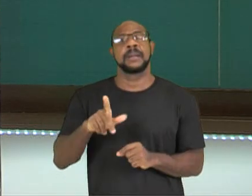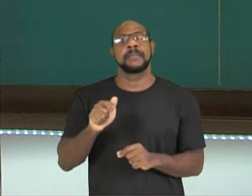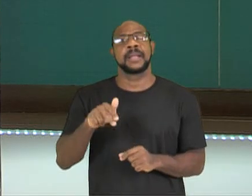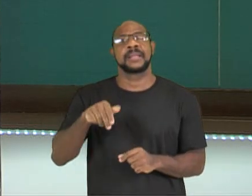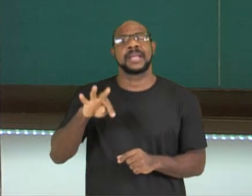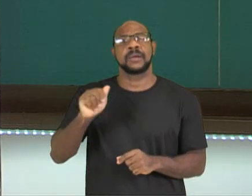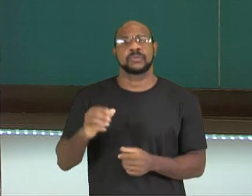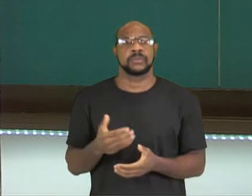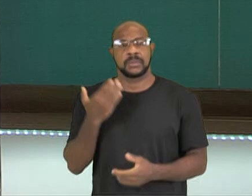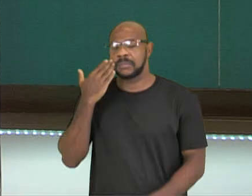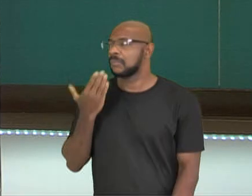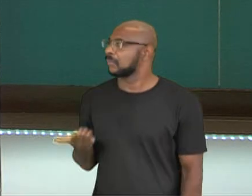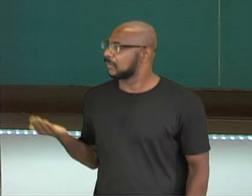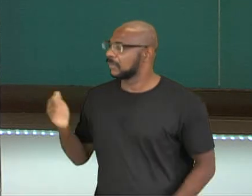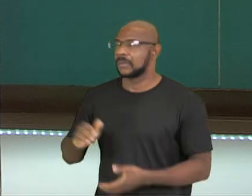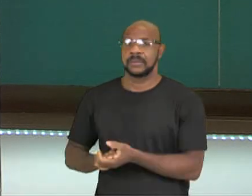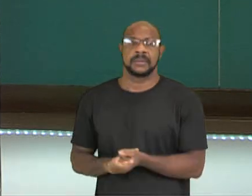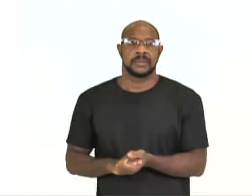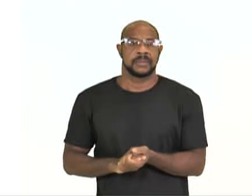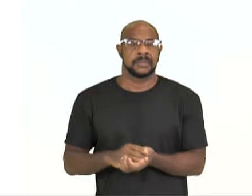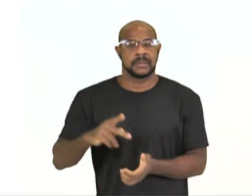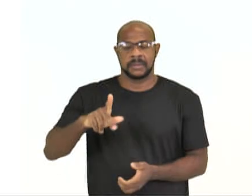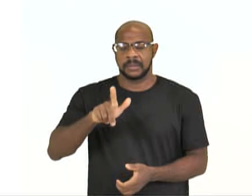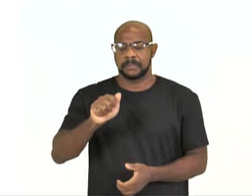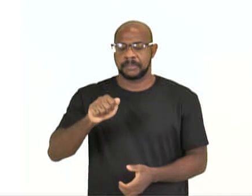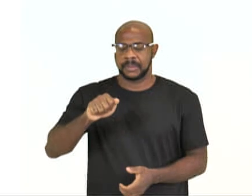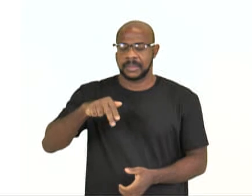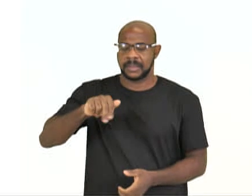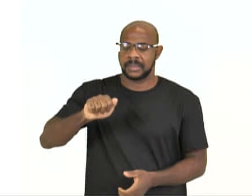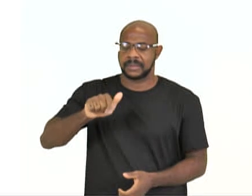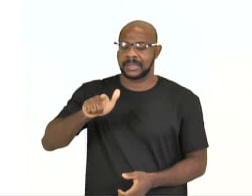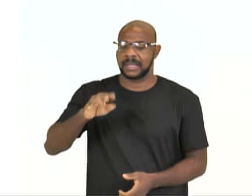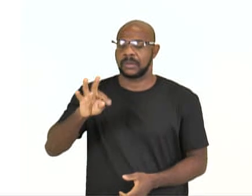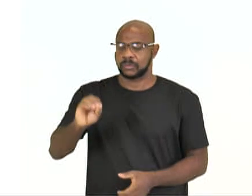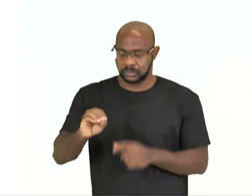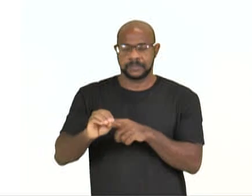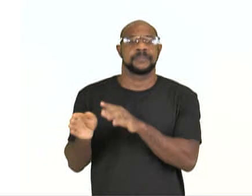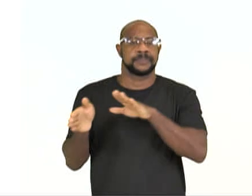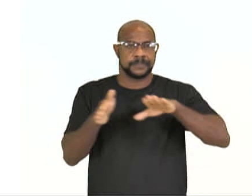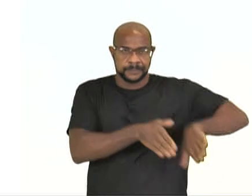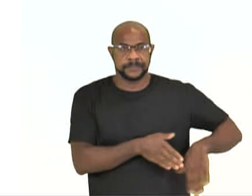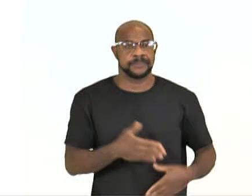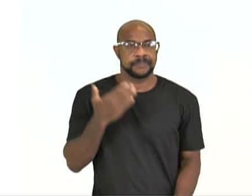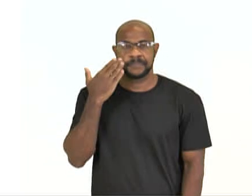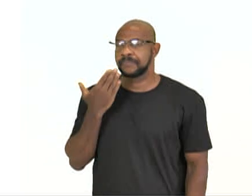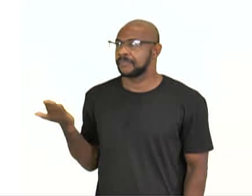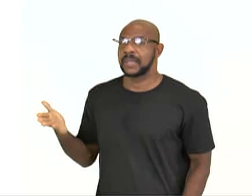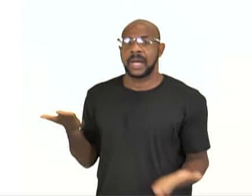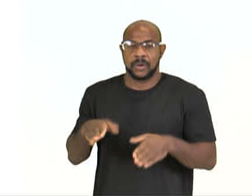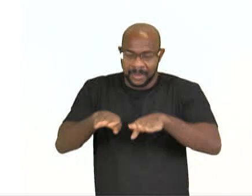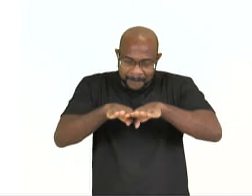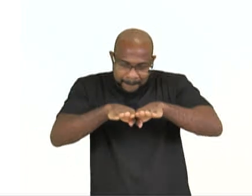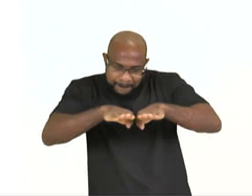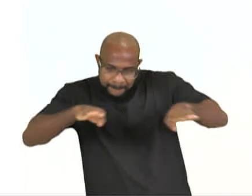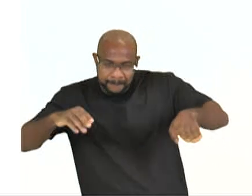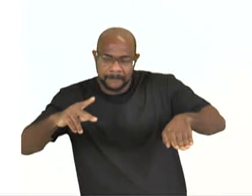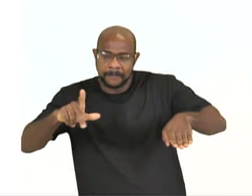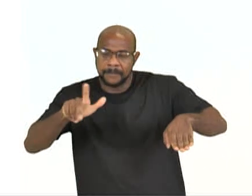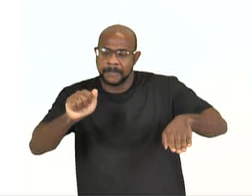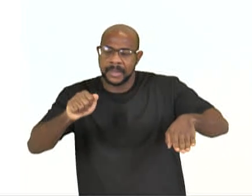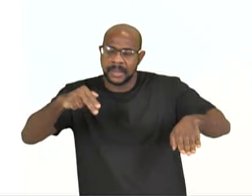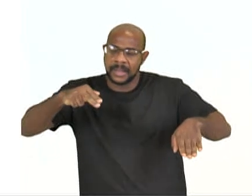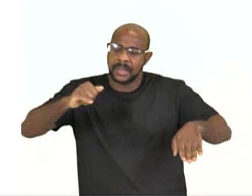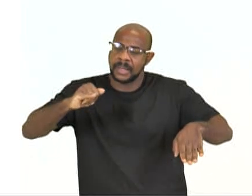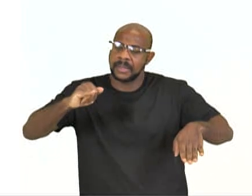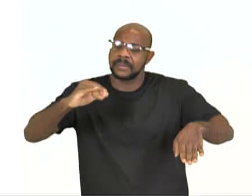certo? Aí outro exemplo que nós vamos ter são as áreas de planície, são as áreas mais aplainadas, né? E aí no